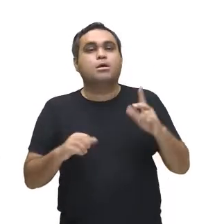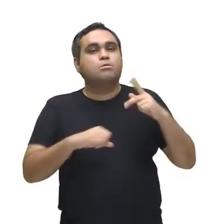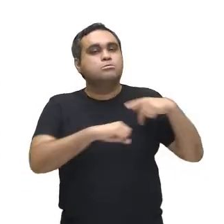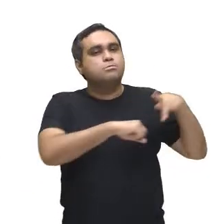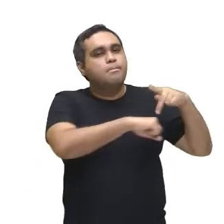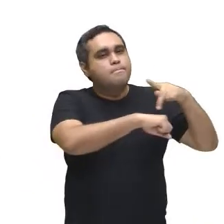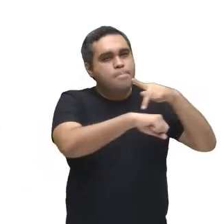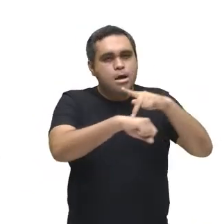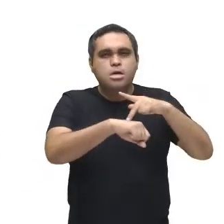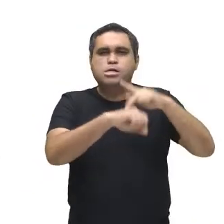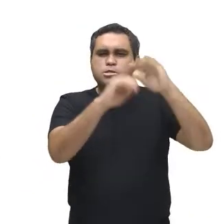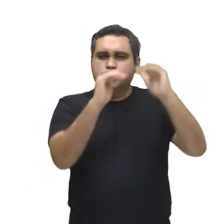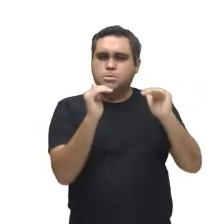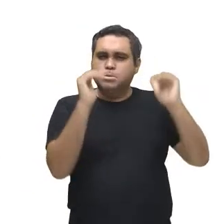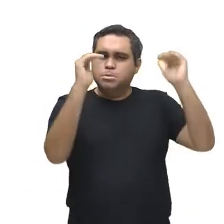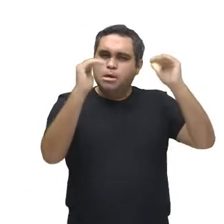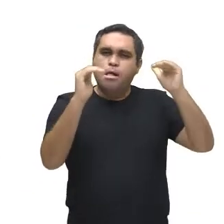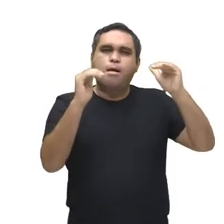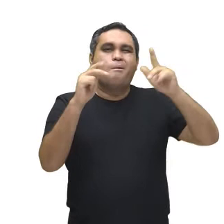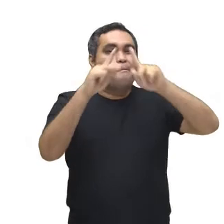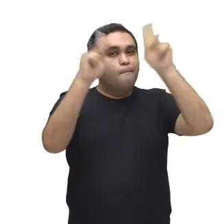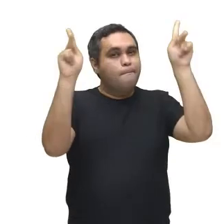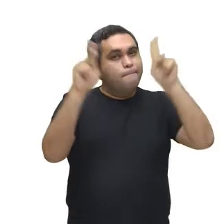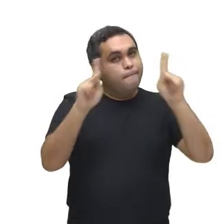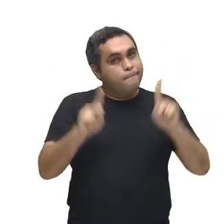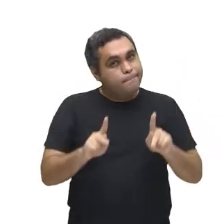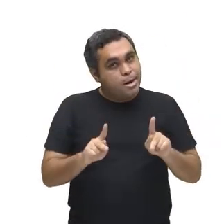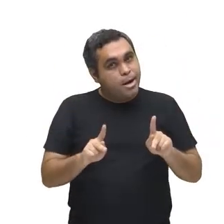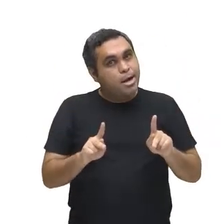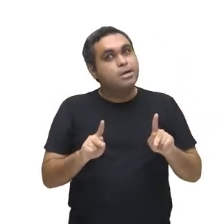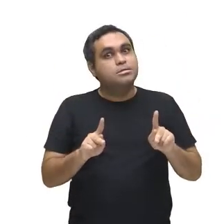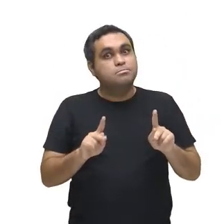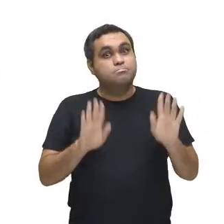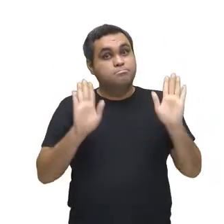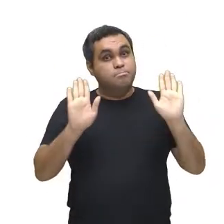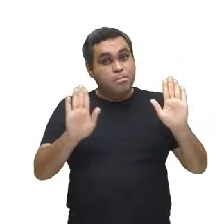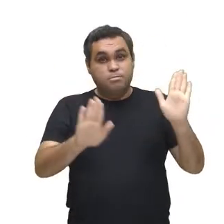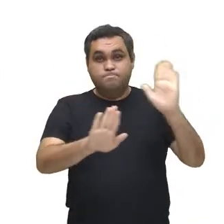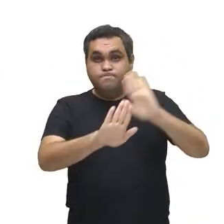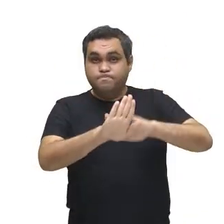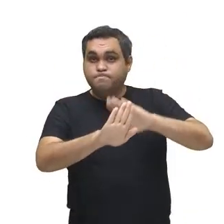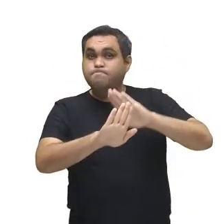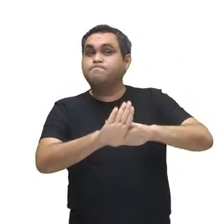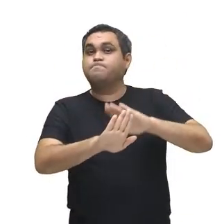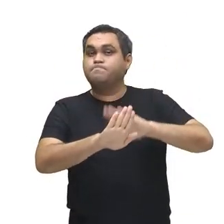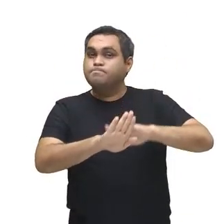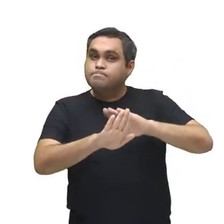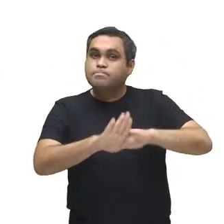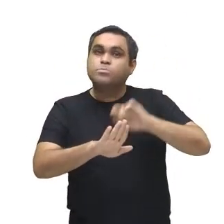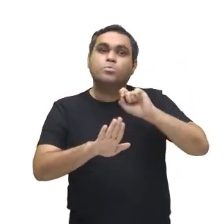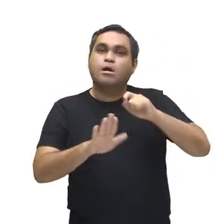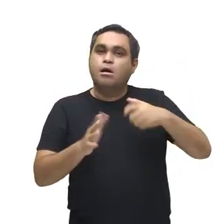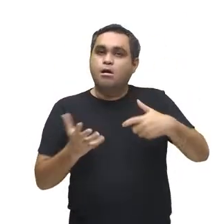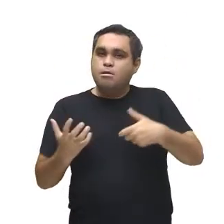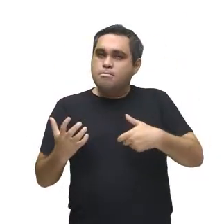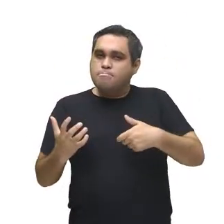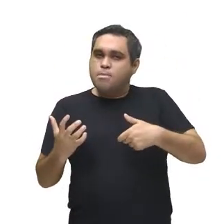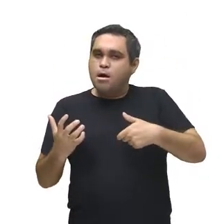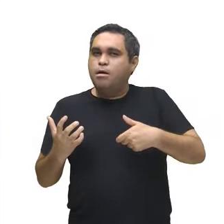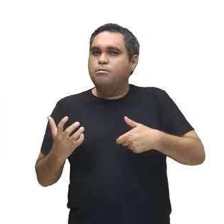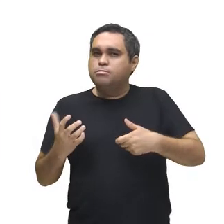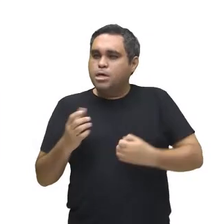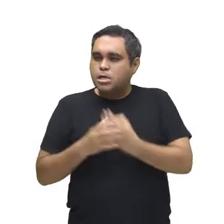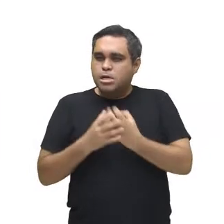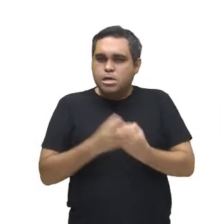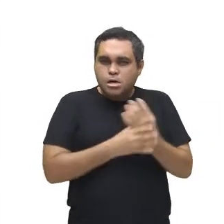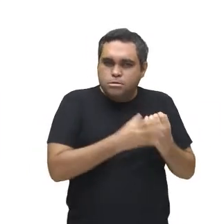paz, paz entre aspas, entre grandes aspas, a despeito da corrida armamentista. Cada país